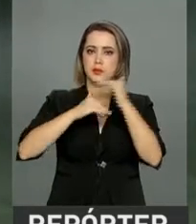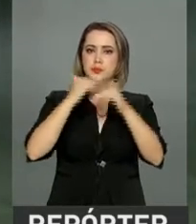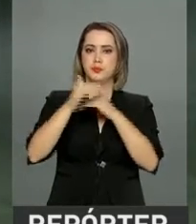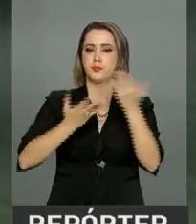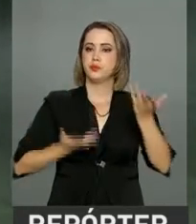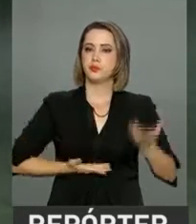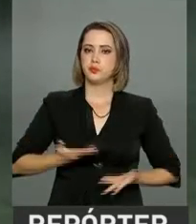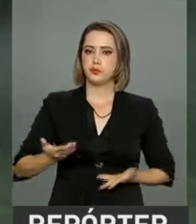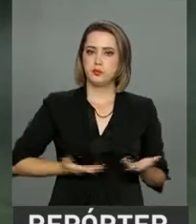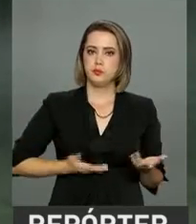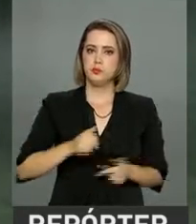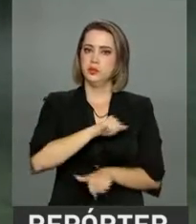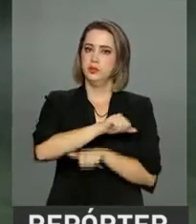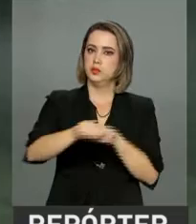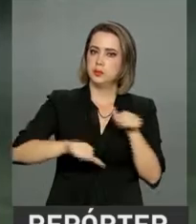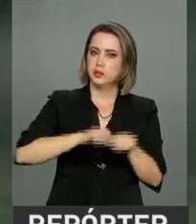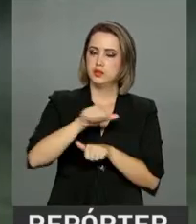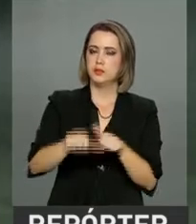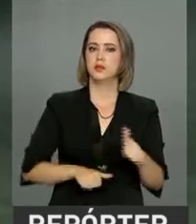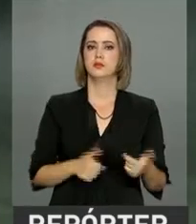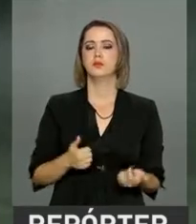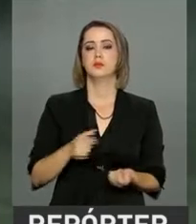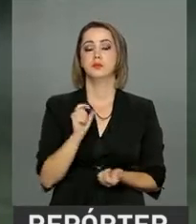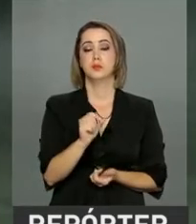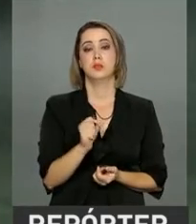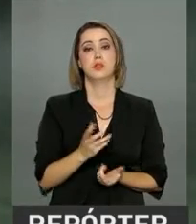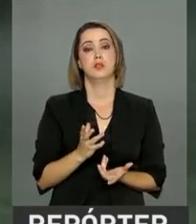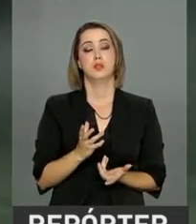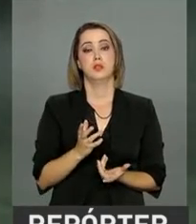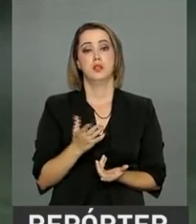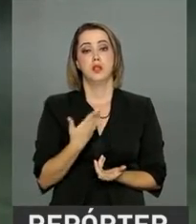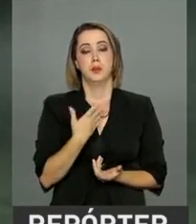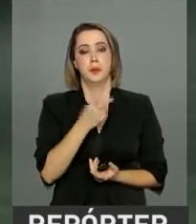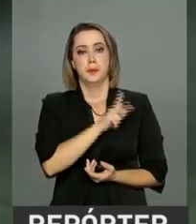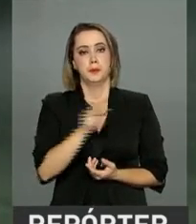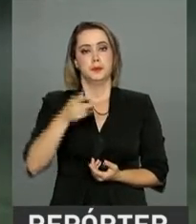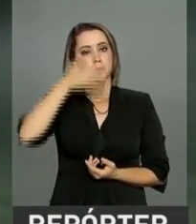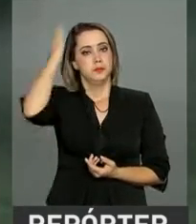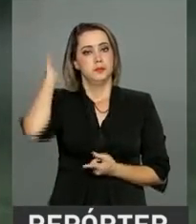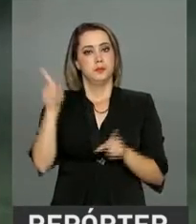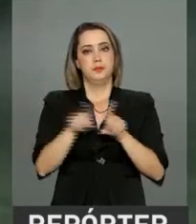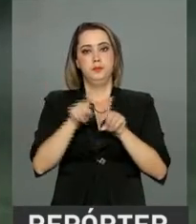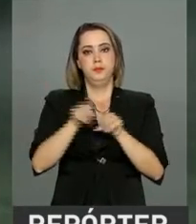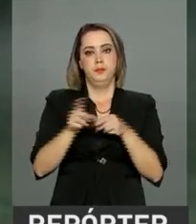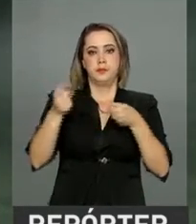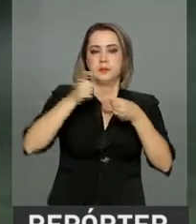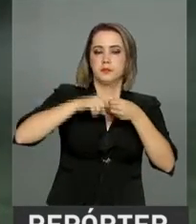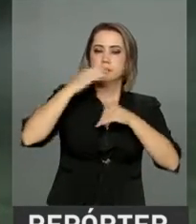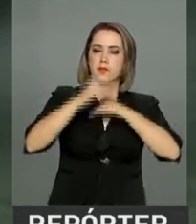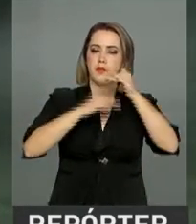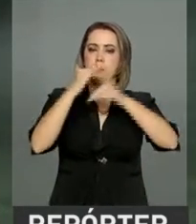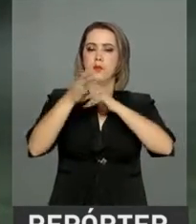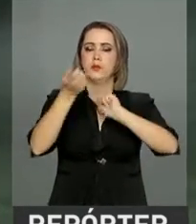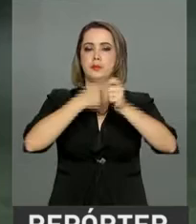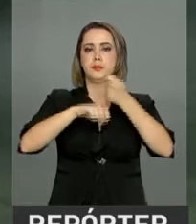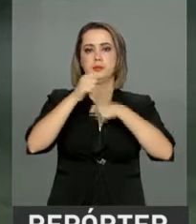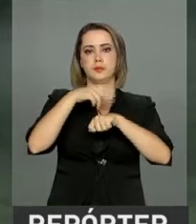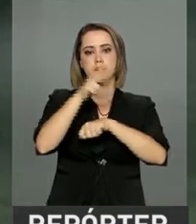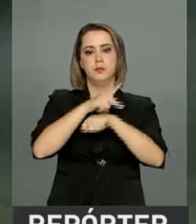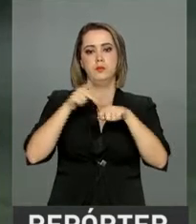da transformação o presidente michel temer afirmou que os dados mostram ou a retomada do crescimento econômico do